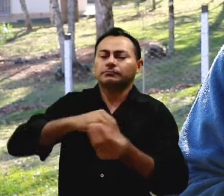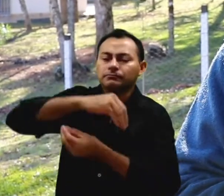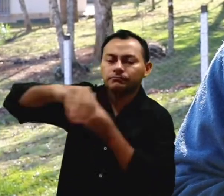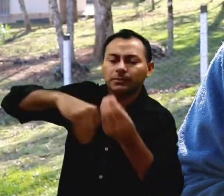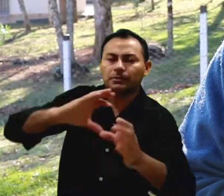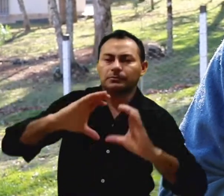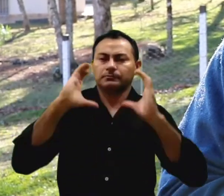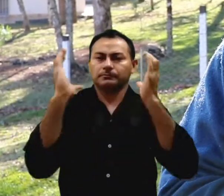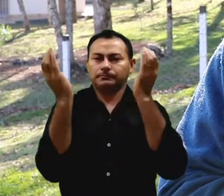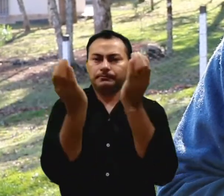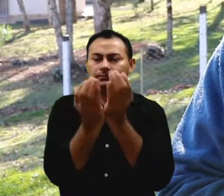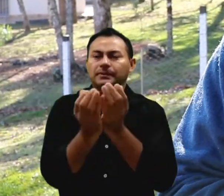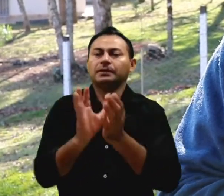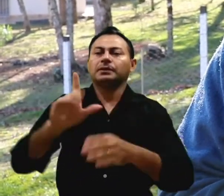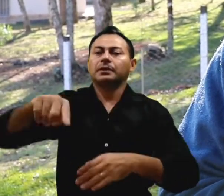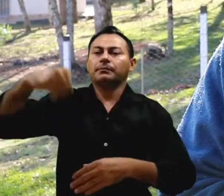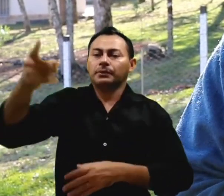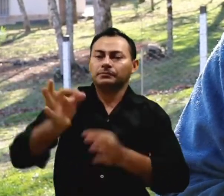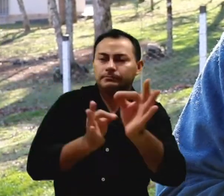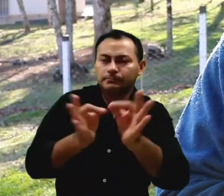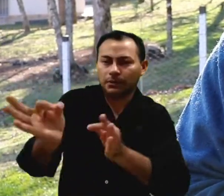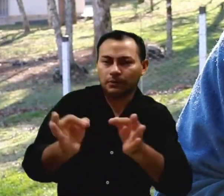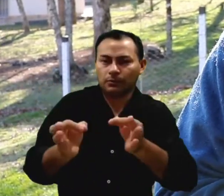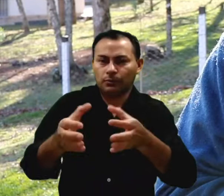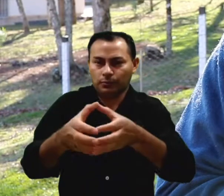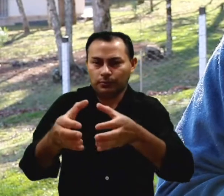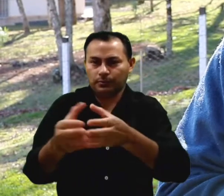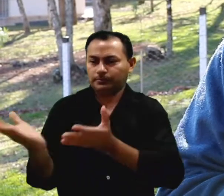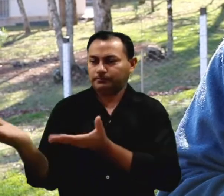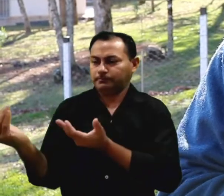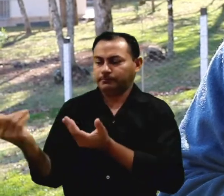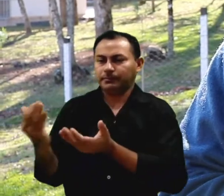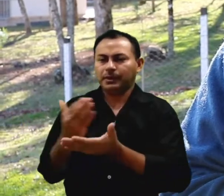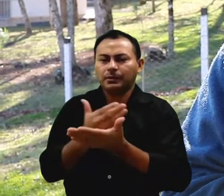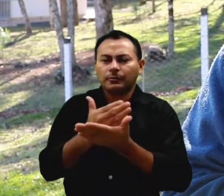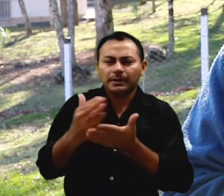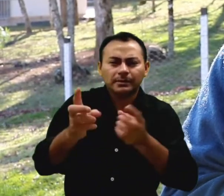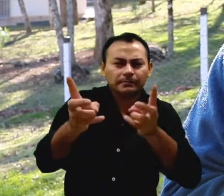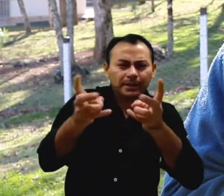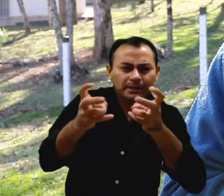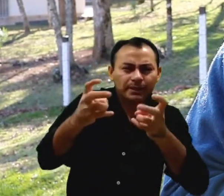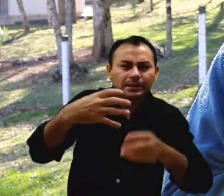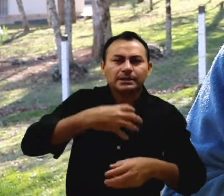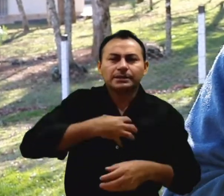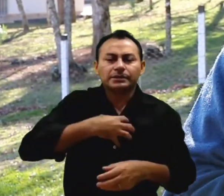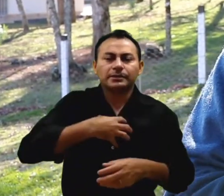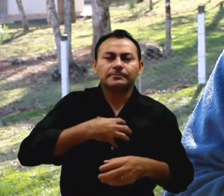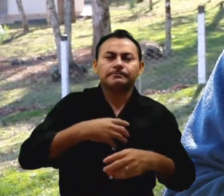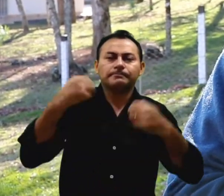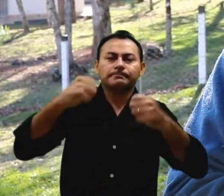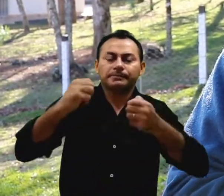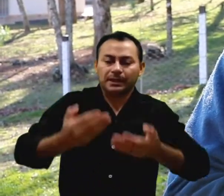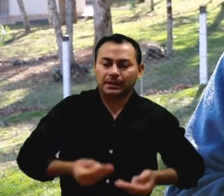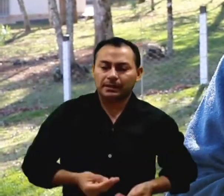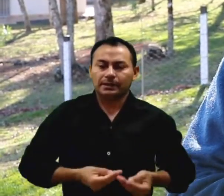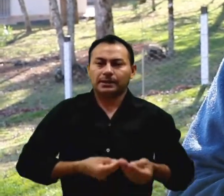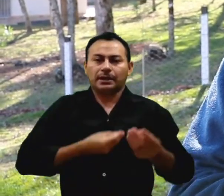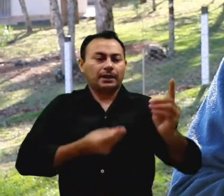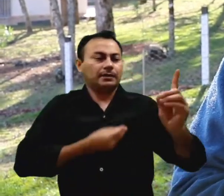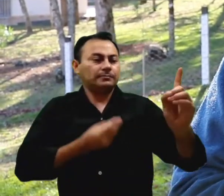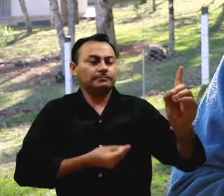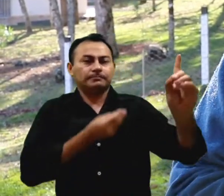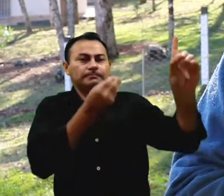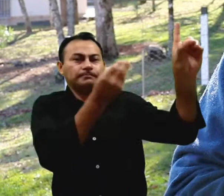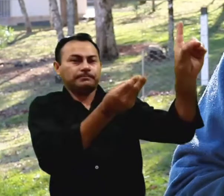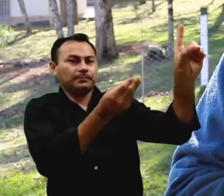comunidade. Depois organizamos um grupo de jovens. E comecei a perceber a necessidade de entregar a minha